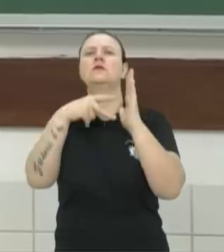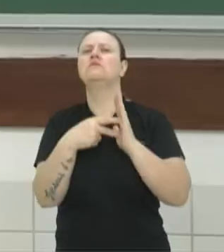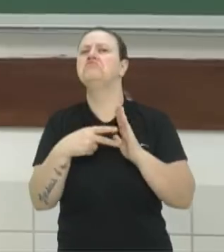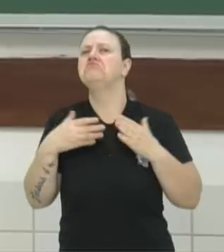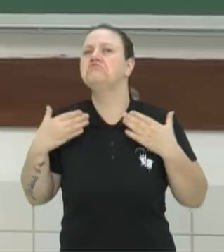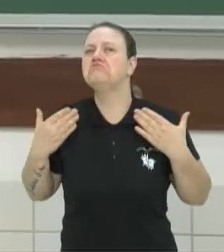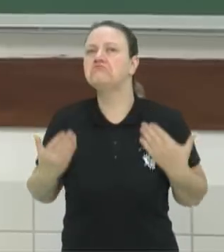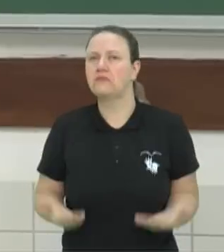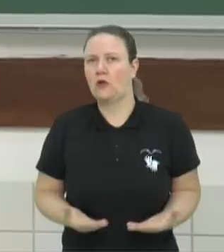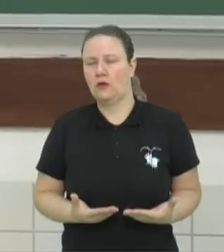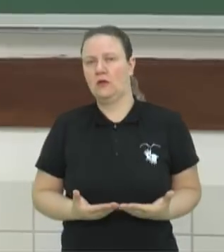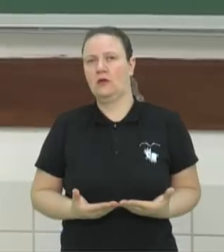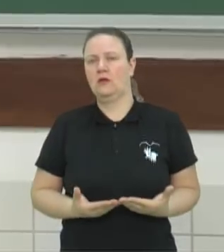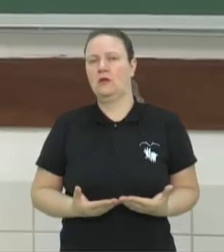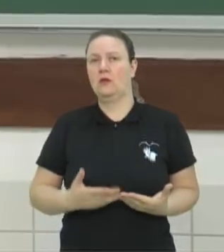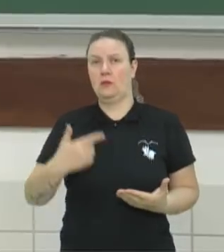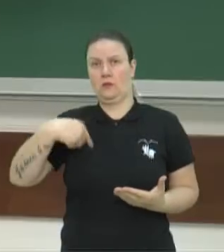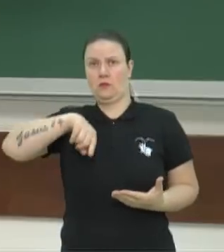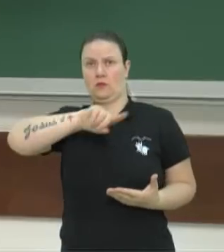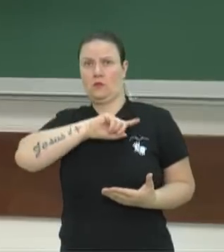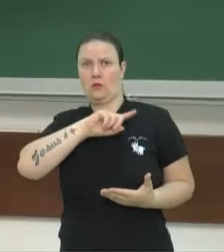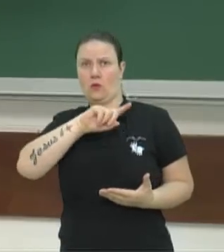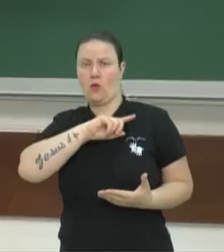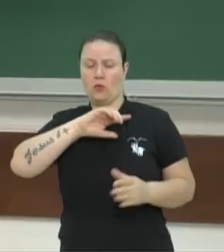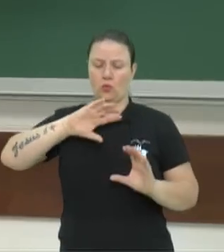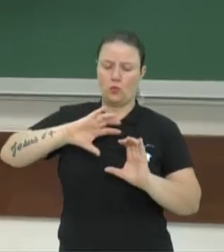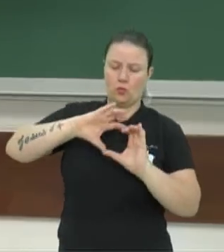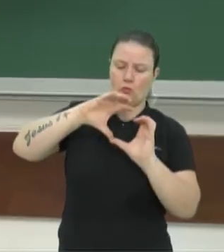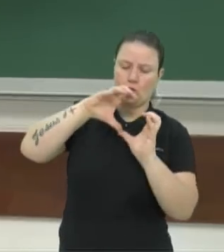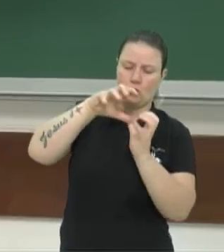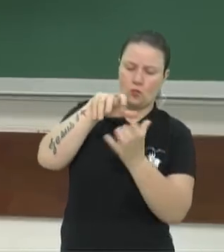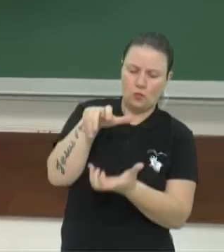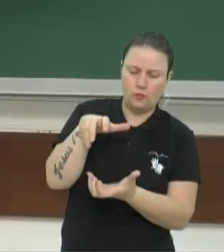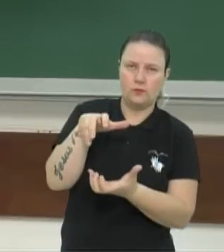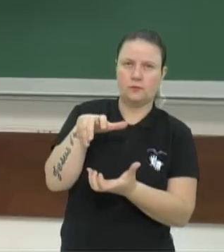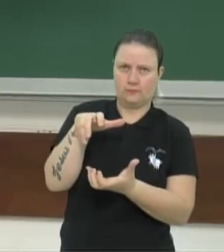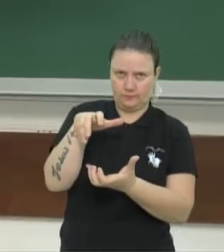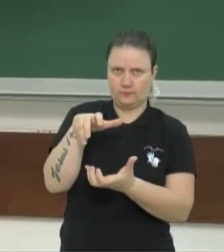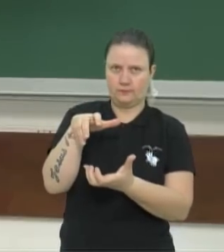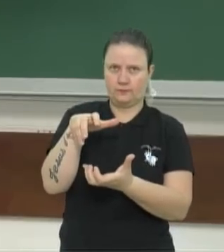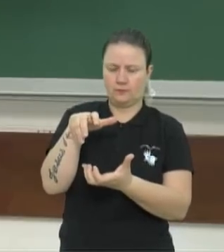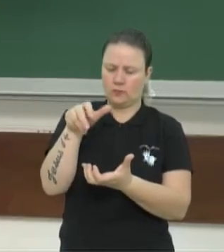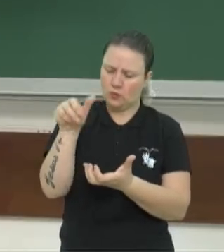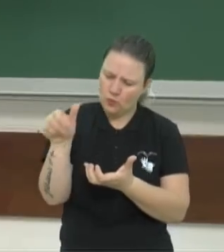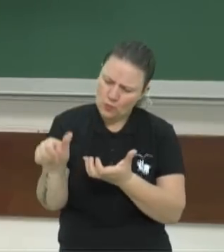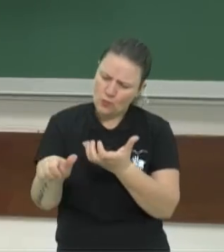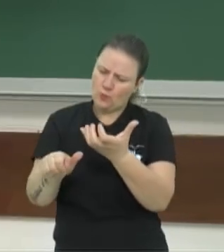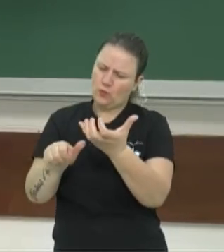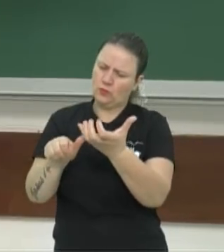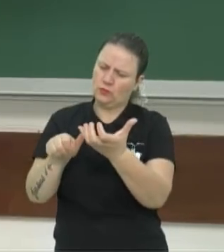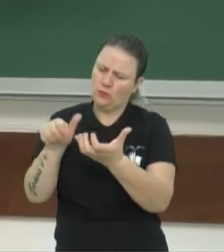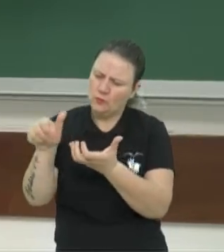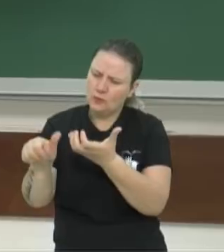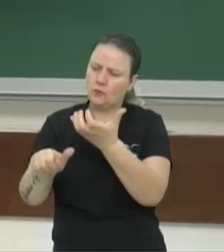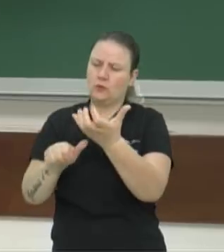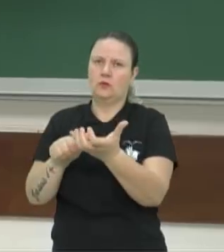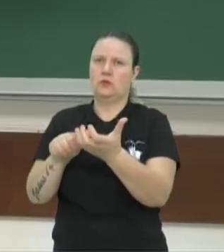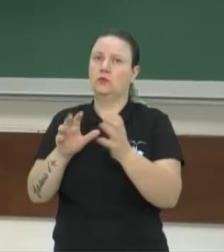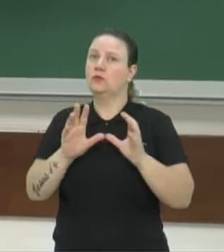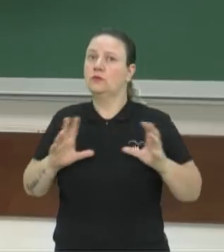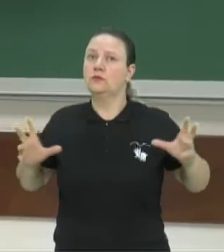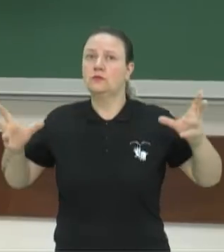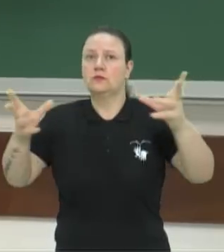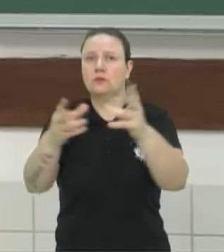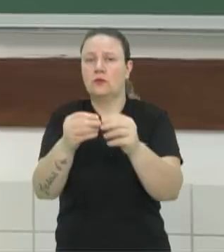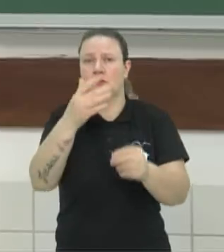pessoal, que para que o nosso mundo mude, ou para que alguma coisa no nosso mundo mude, todos nós